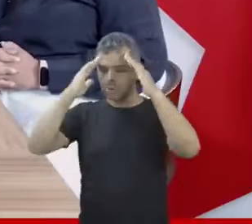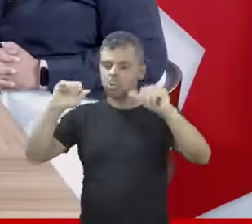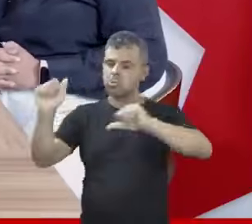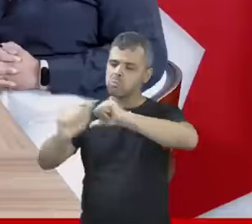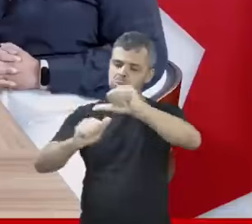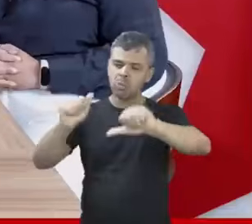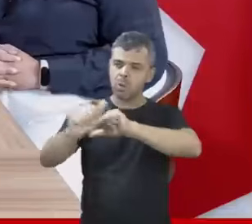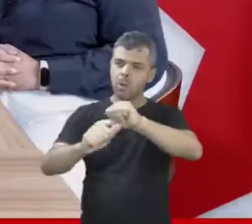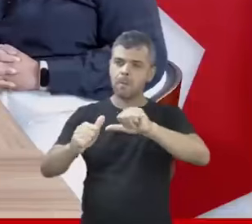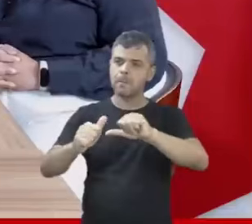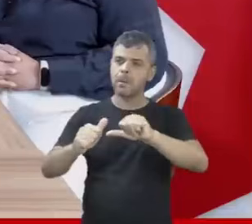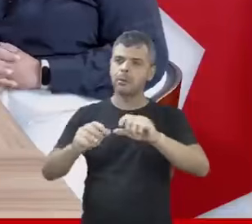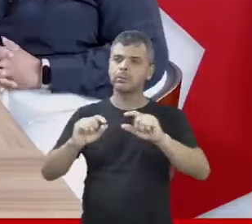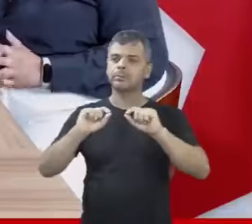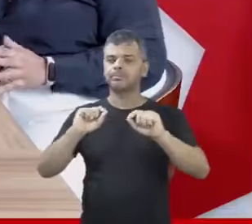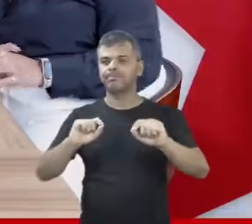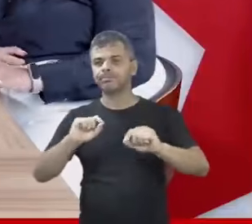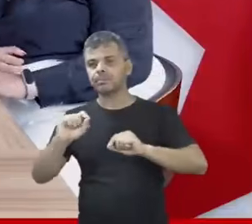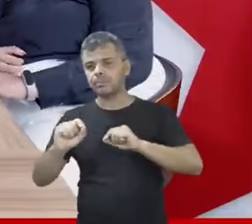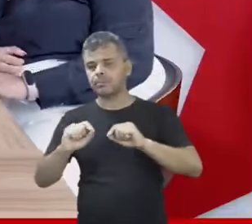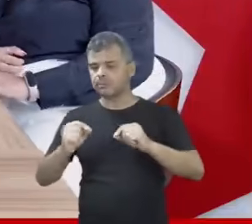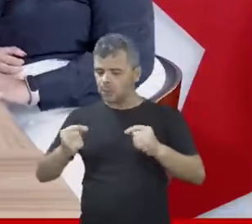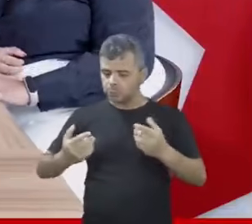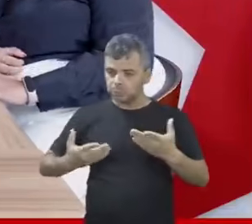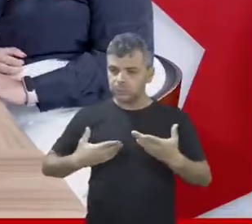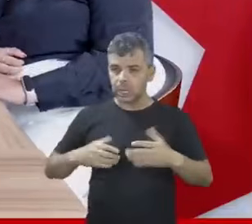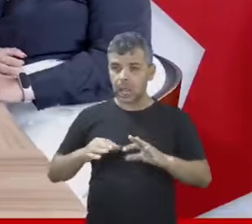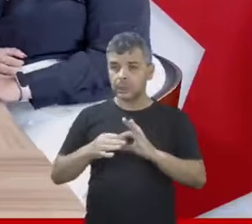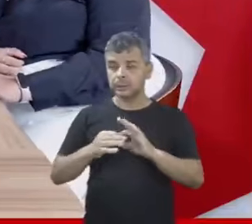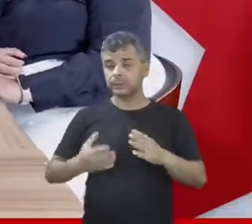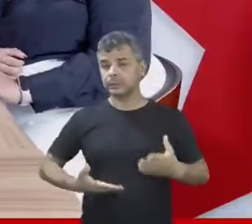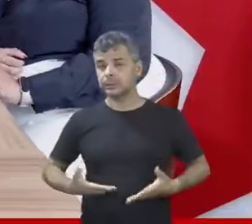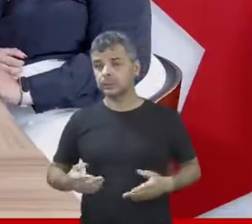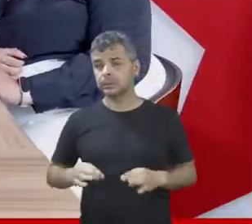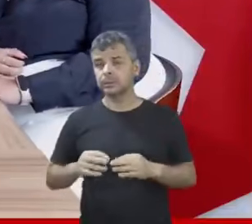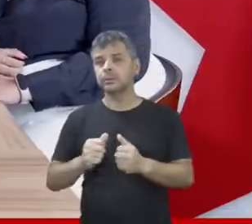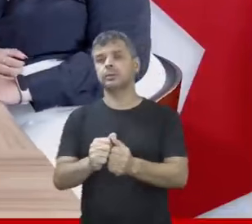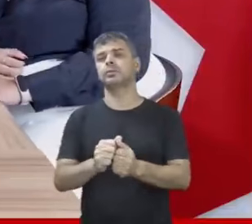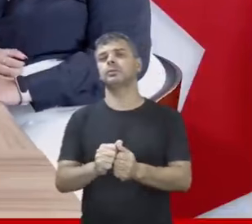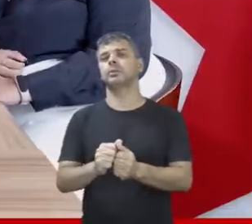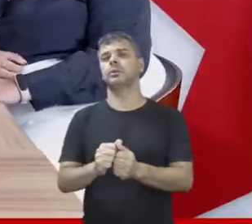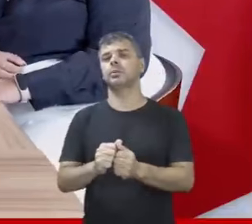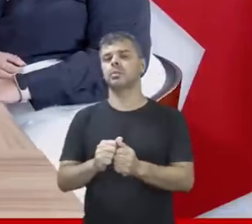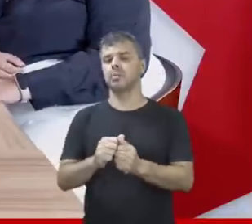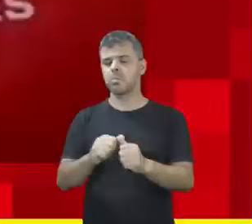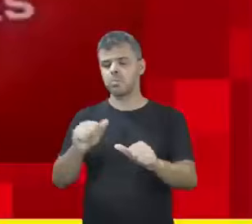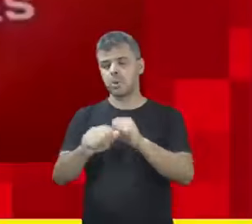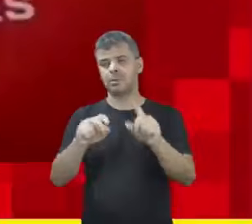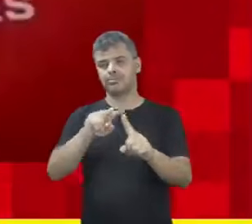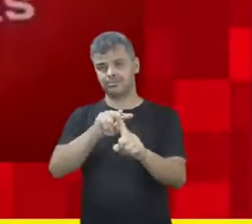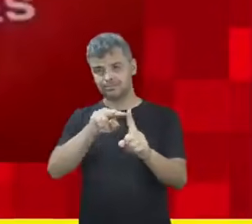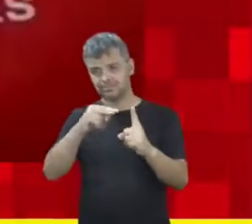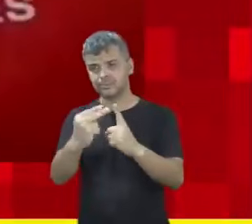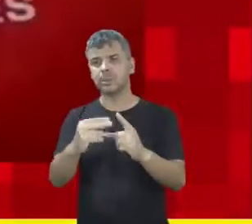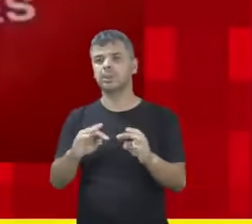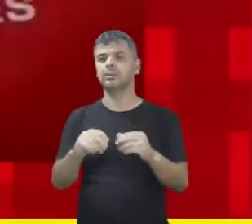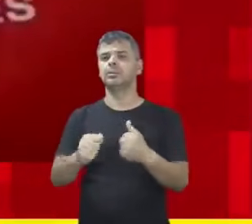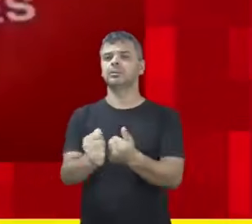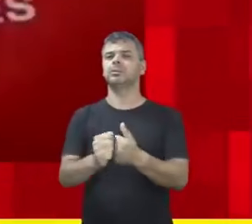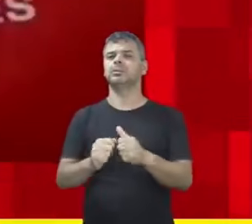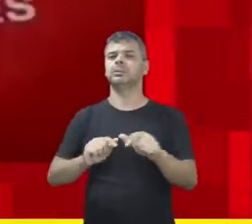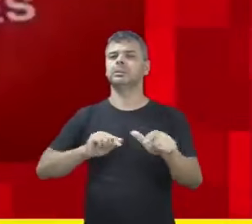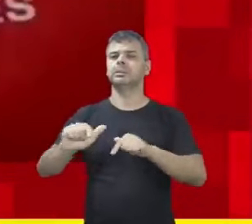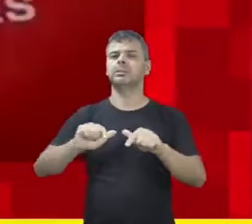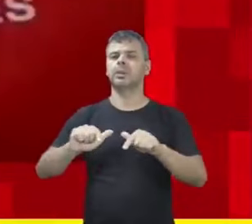ter uma disposição, e isso muda a expectativa. Então, torna aquele trabalhador